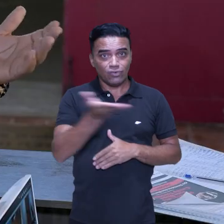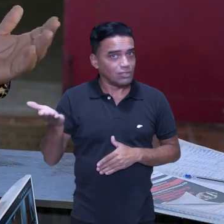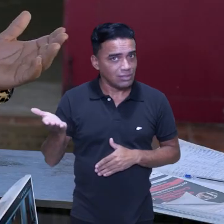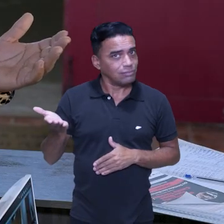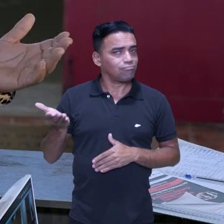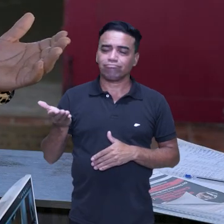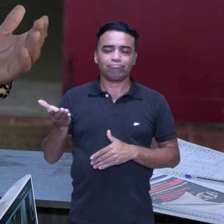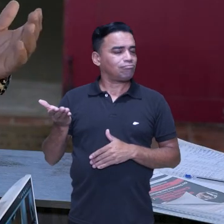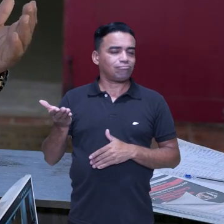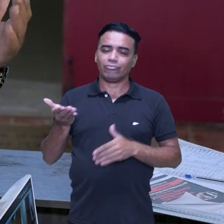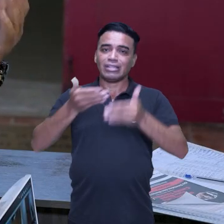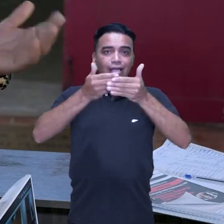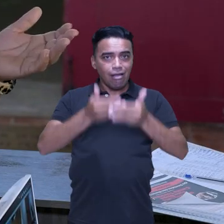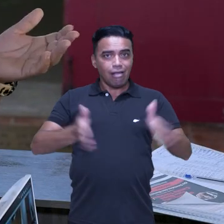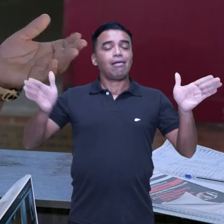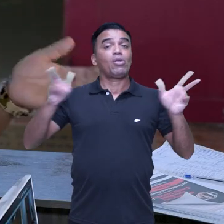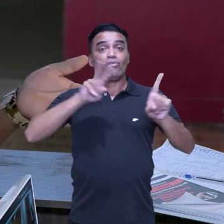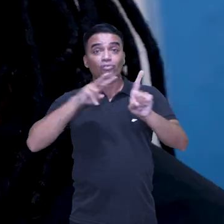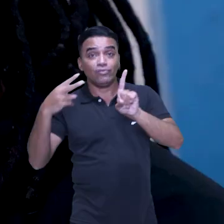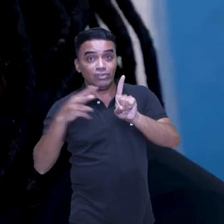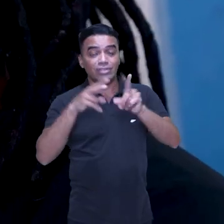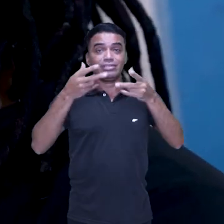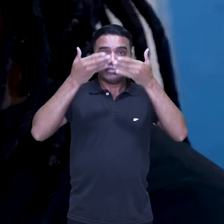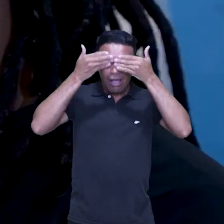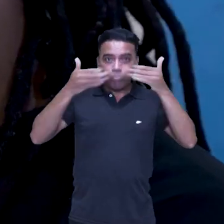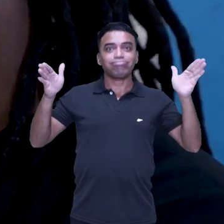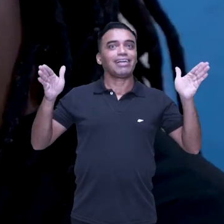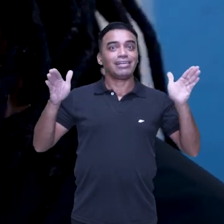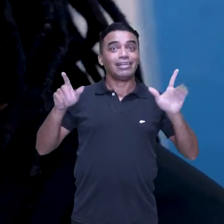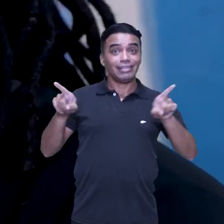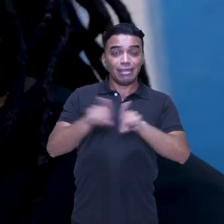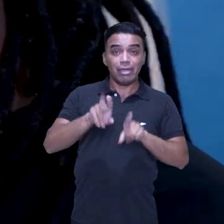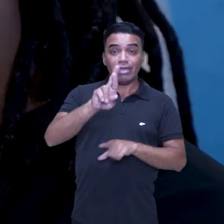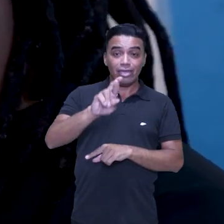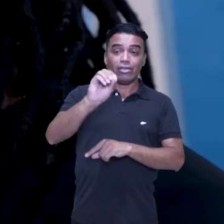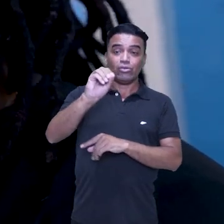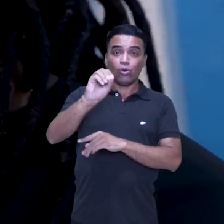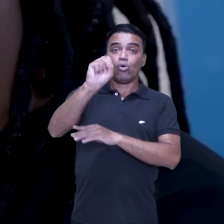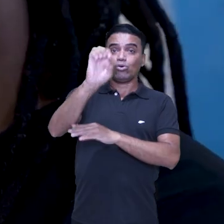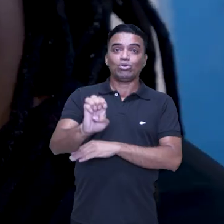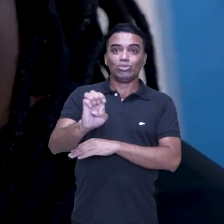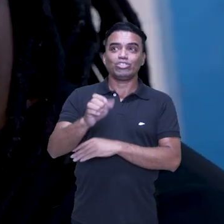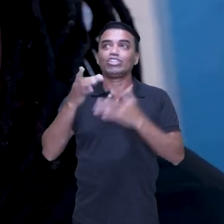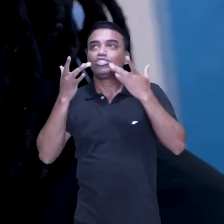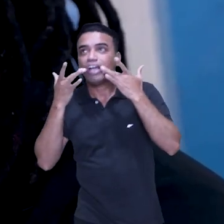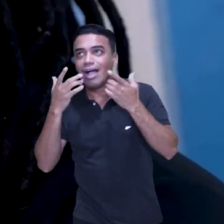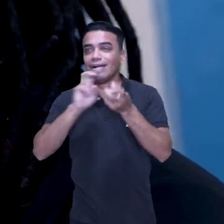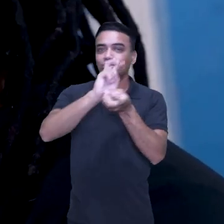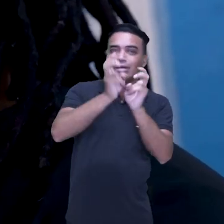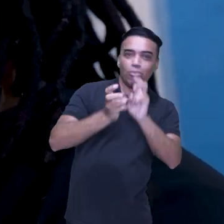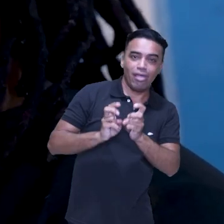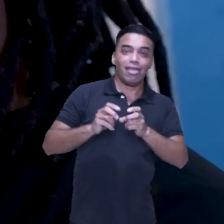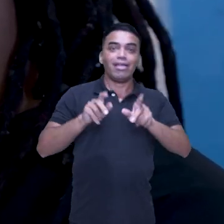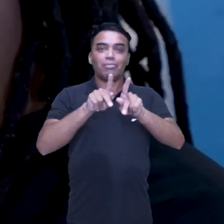Deu uma visibilidade e deu outros olhares para a Rose, que depois de fazer teatro, fazer capoeira, fazer professora de